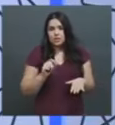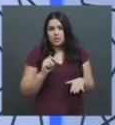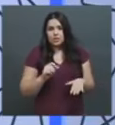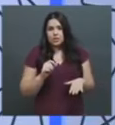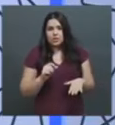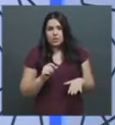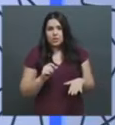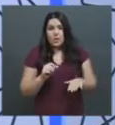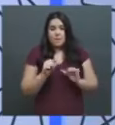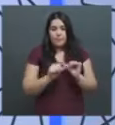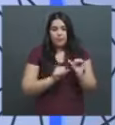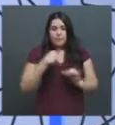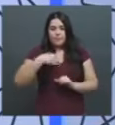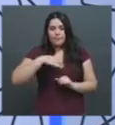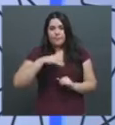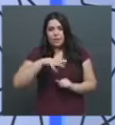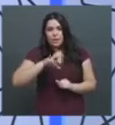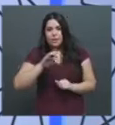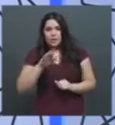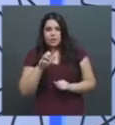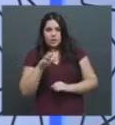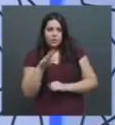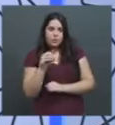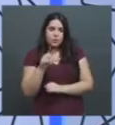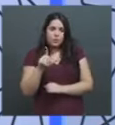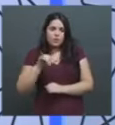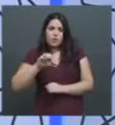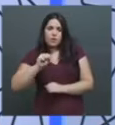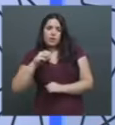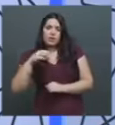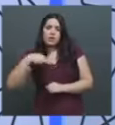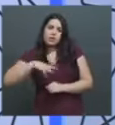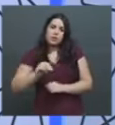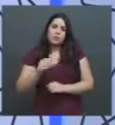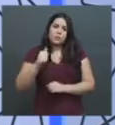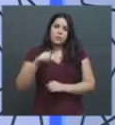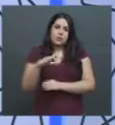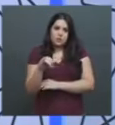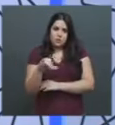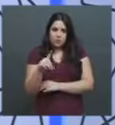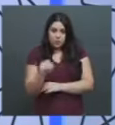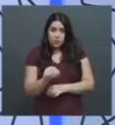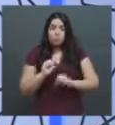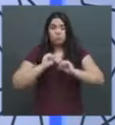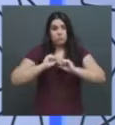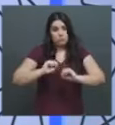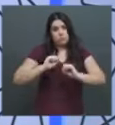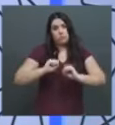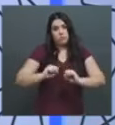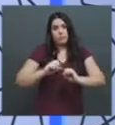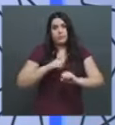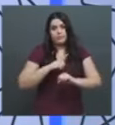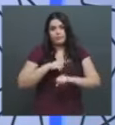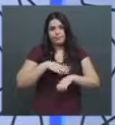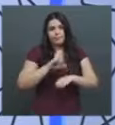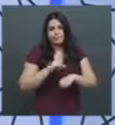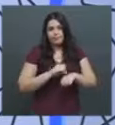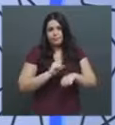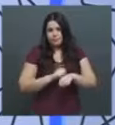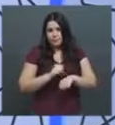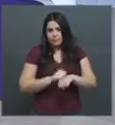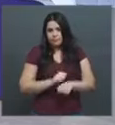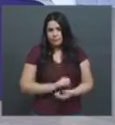Distúrbio de metabolismo do ácido úrico, às vezes isso pode também contribuir, né, para formar mais cálculos.